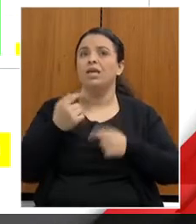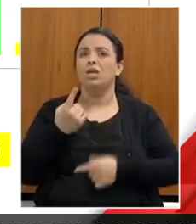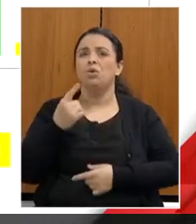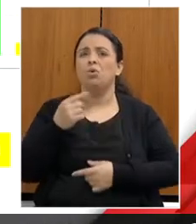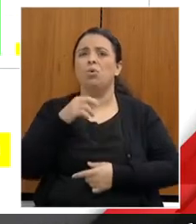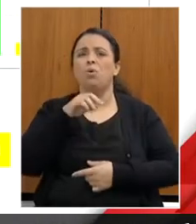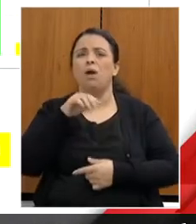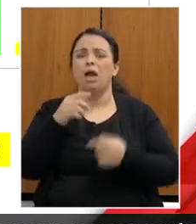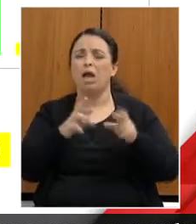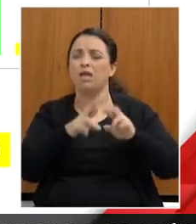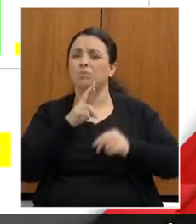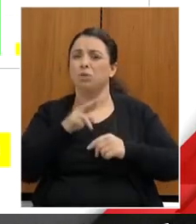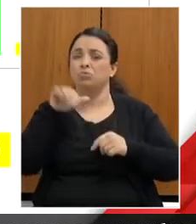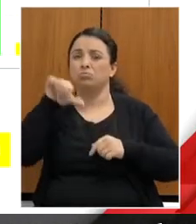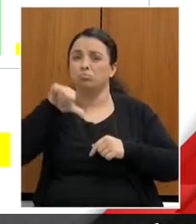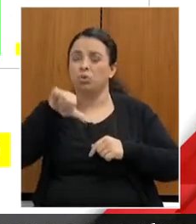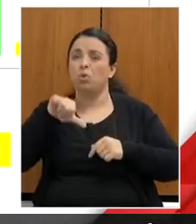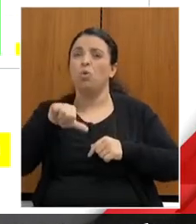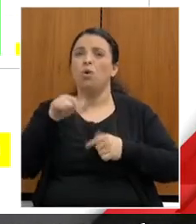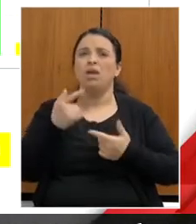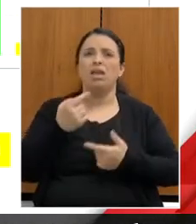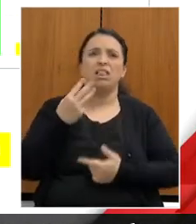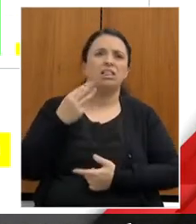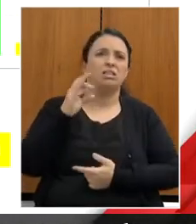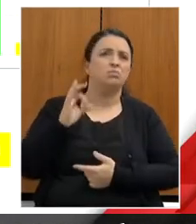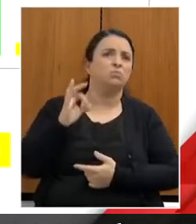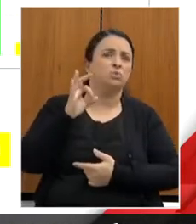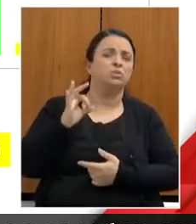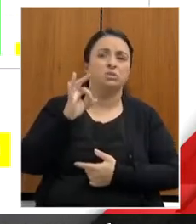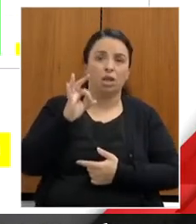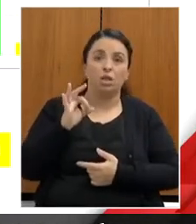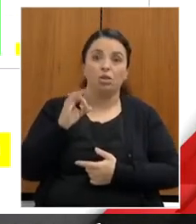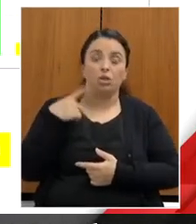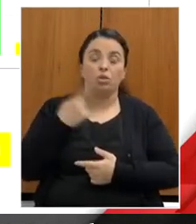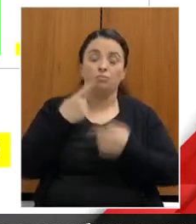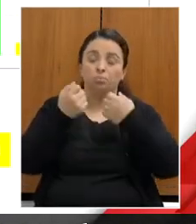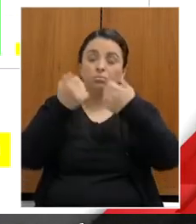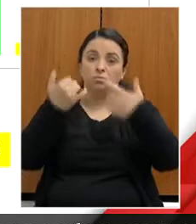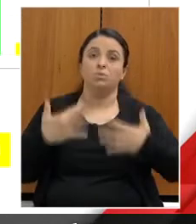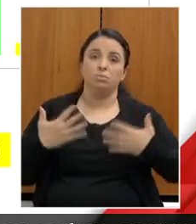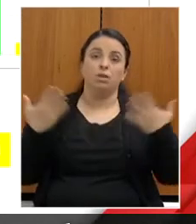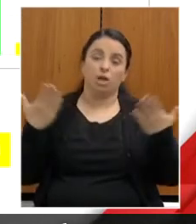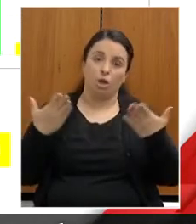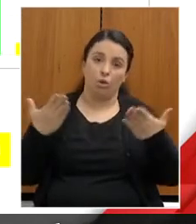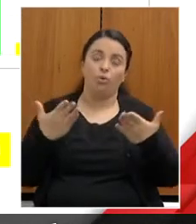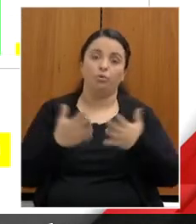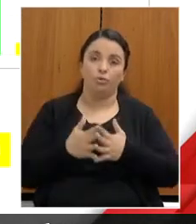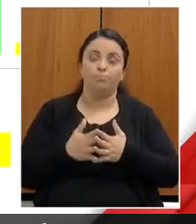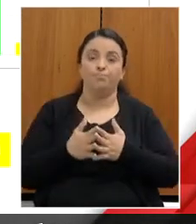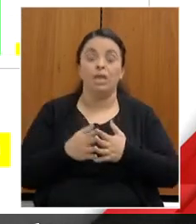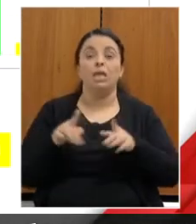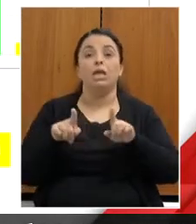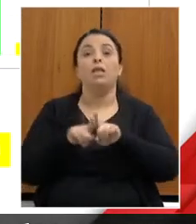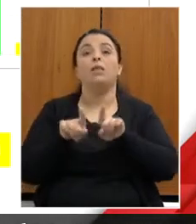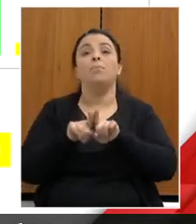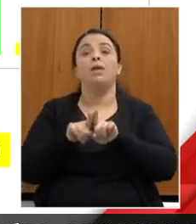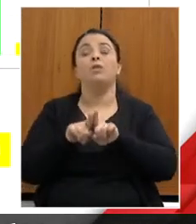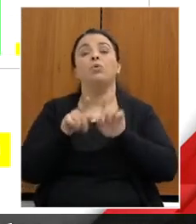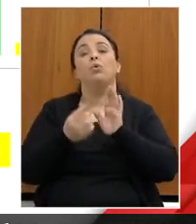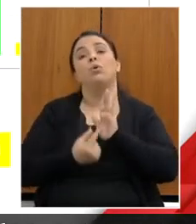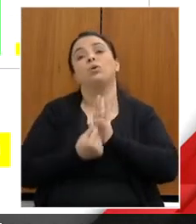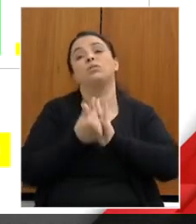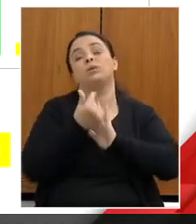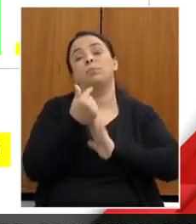3%, os quais traremos aqui na prestação de conta. E no desempenho orçamentário, nós